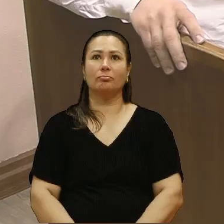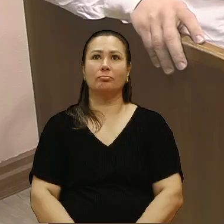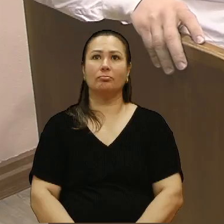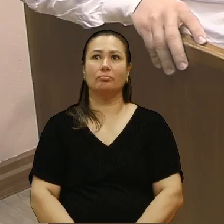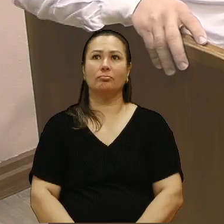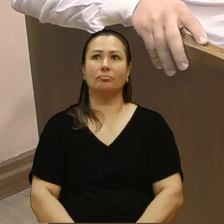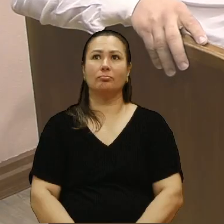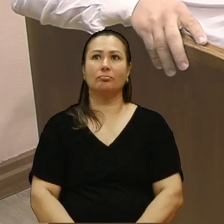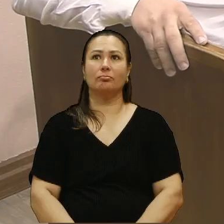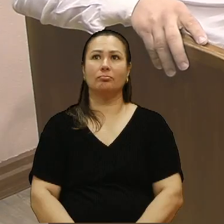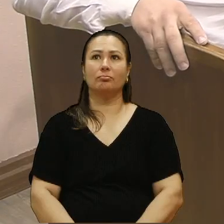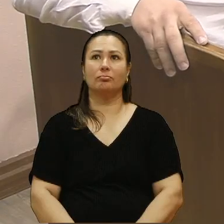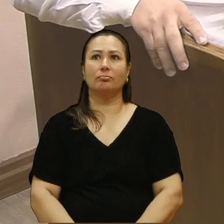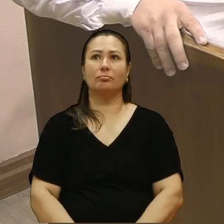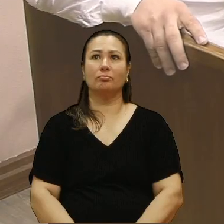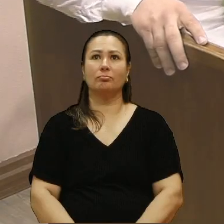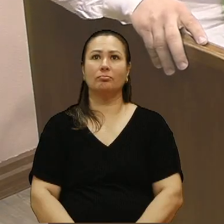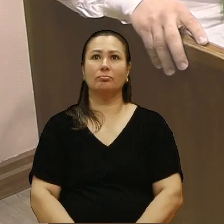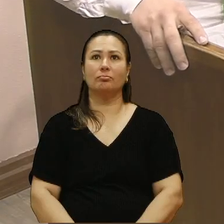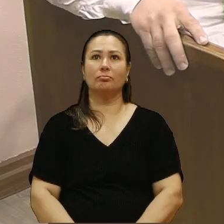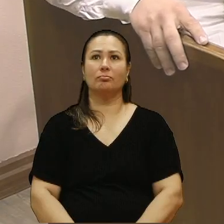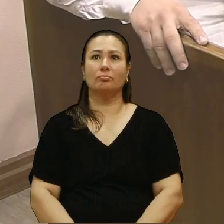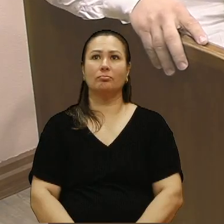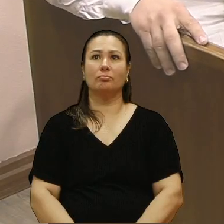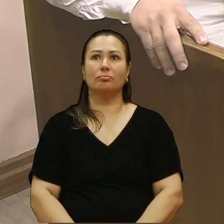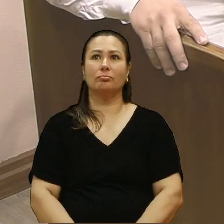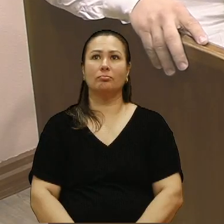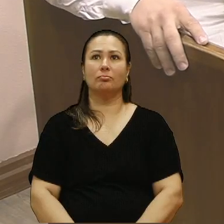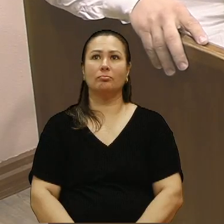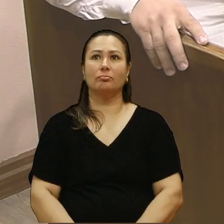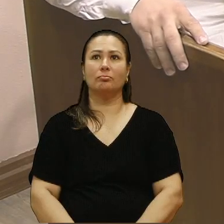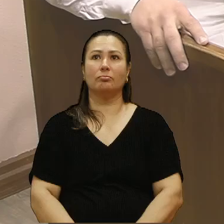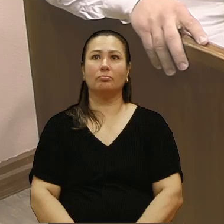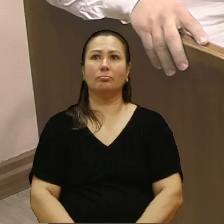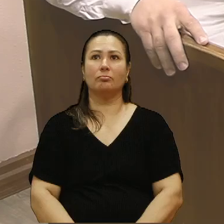Suspende a sessão então, presidente. É o seguinte.